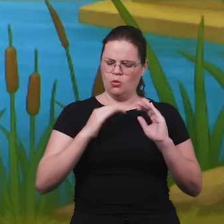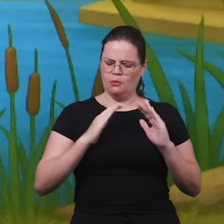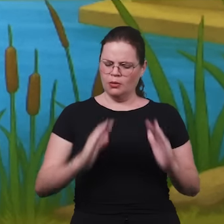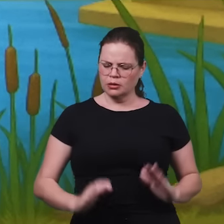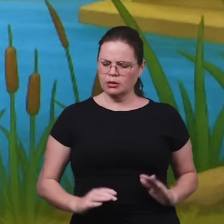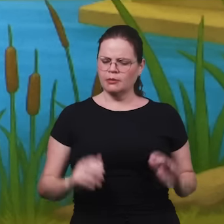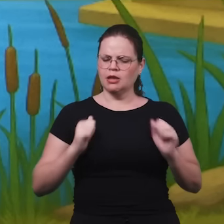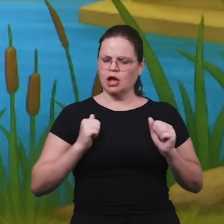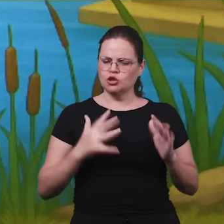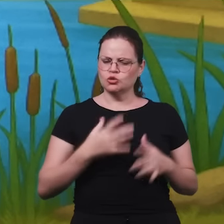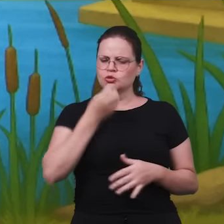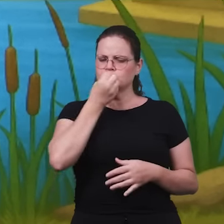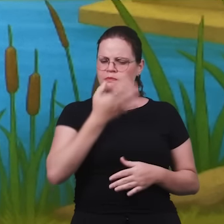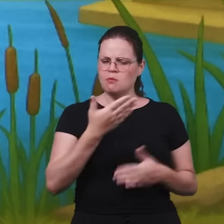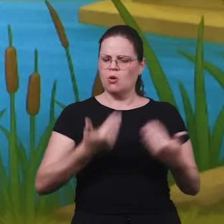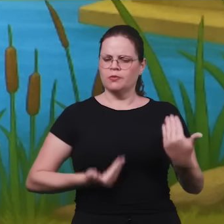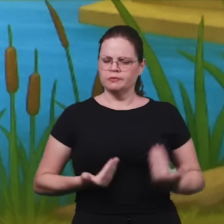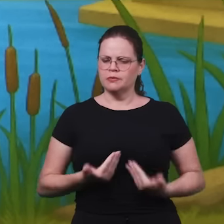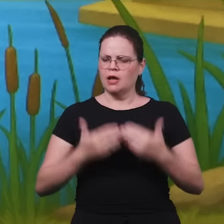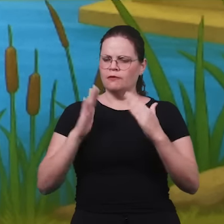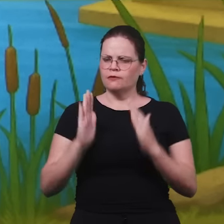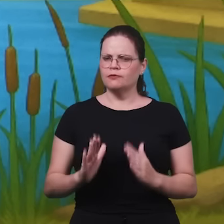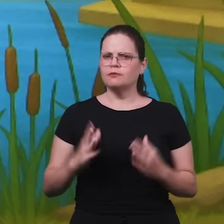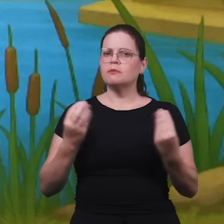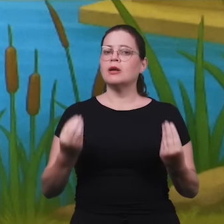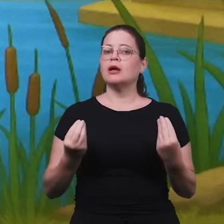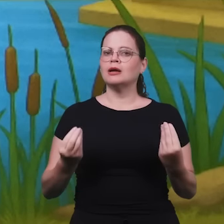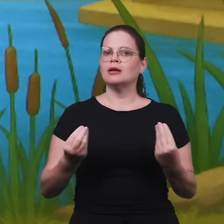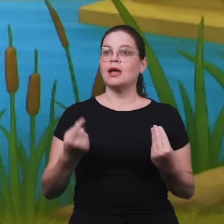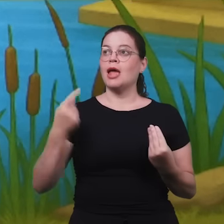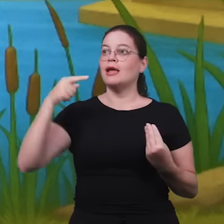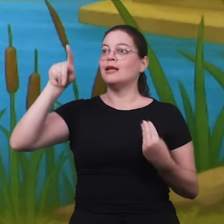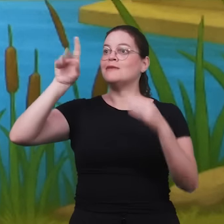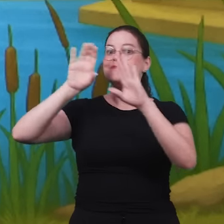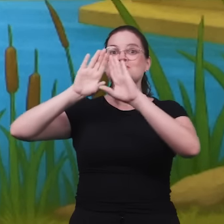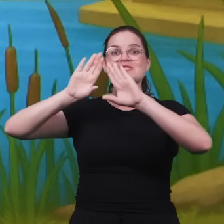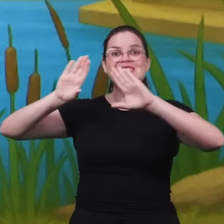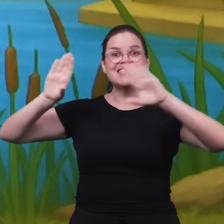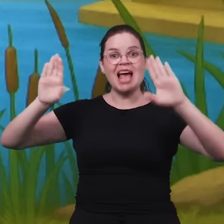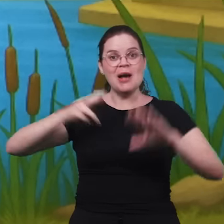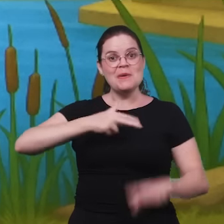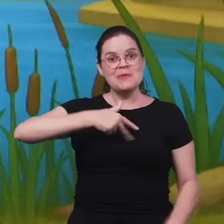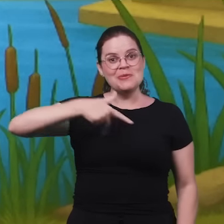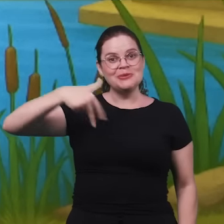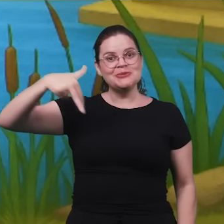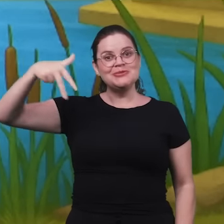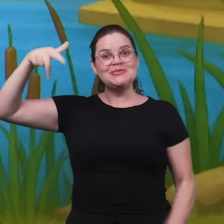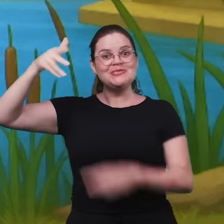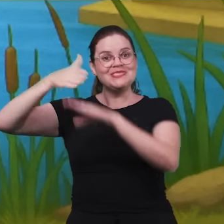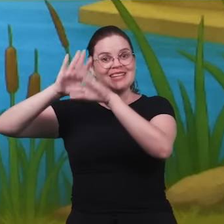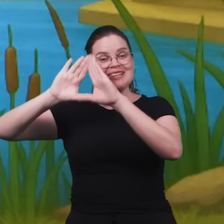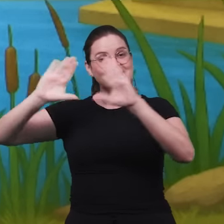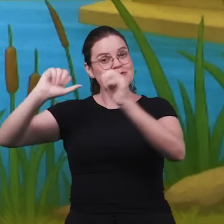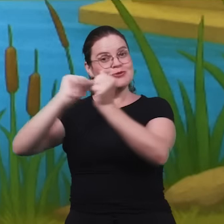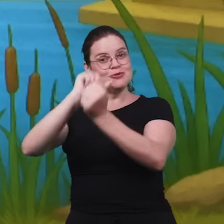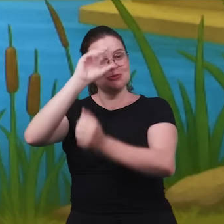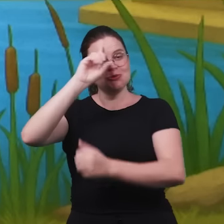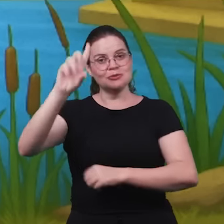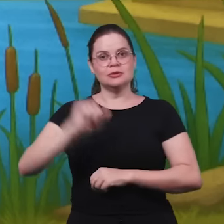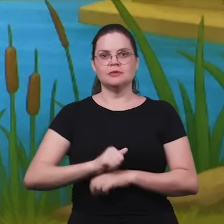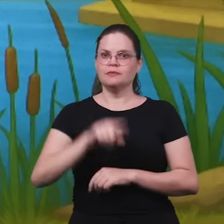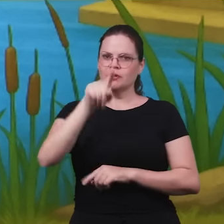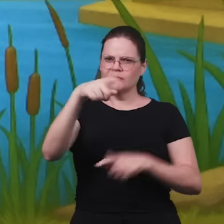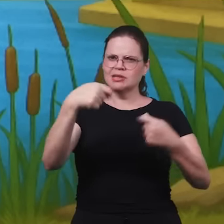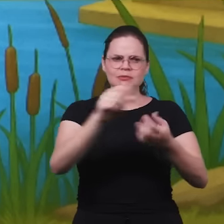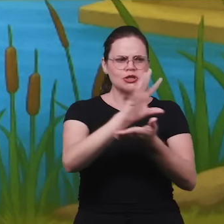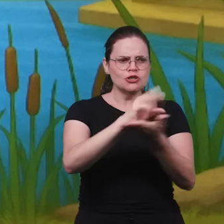eternidade. Hoje o Senhor fala ao seu coração: seja como Miriam, diga com fé: